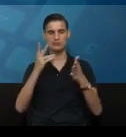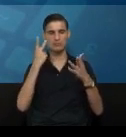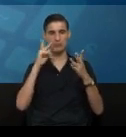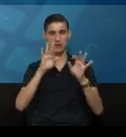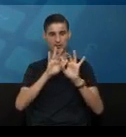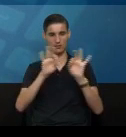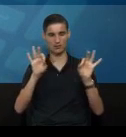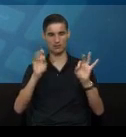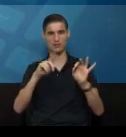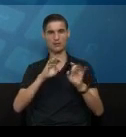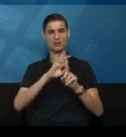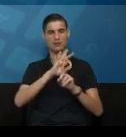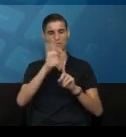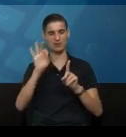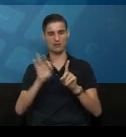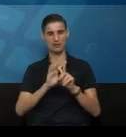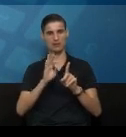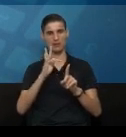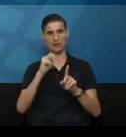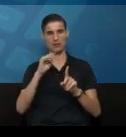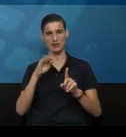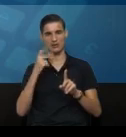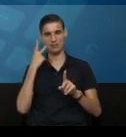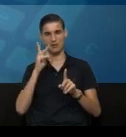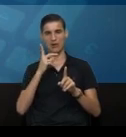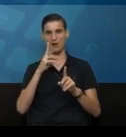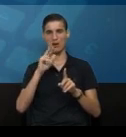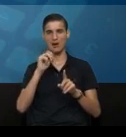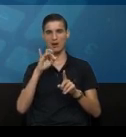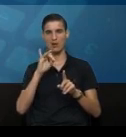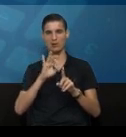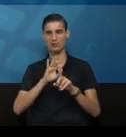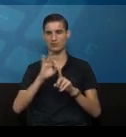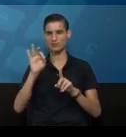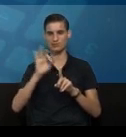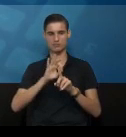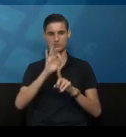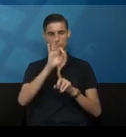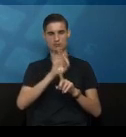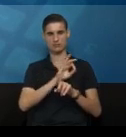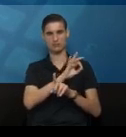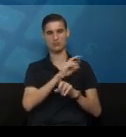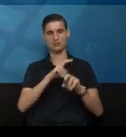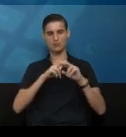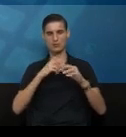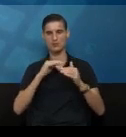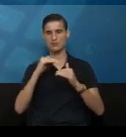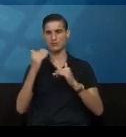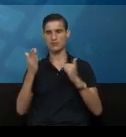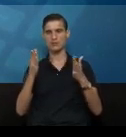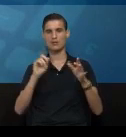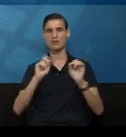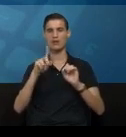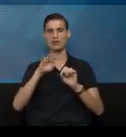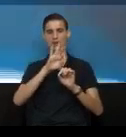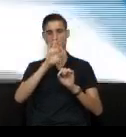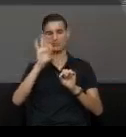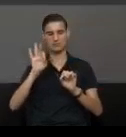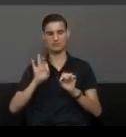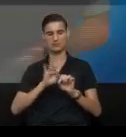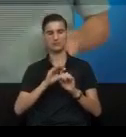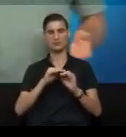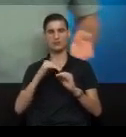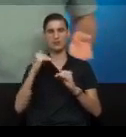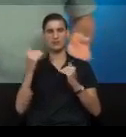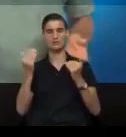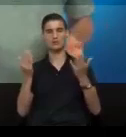uma função do ângulo θ para um raio constante. Nesse caso, a fronteira do disco é a circunferência